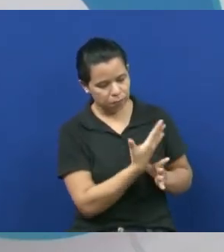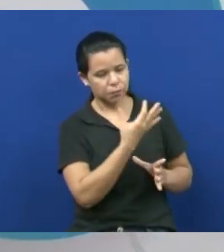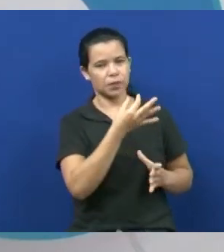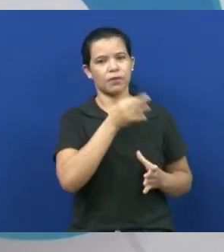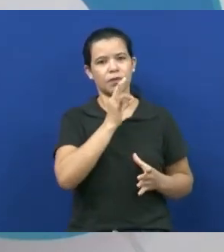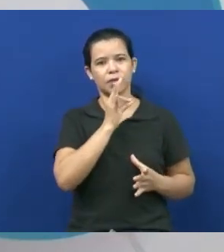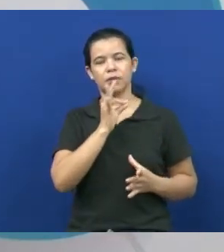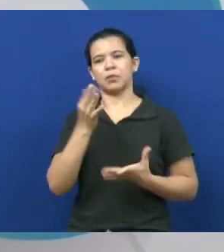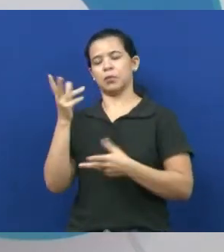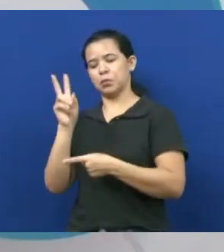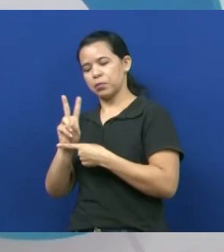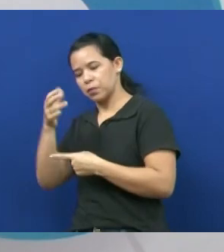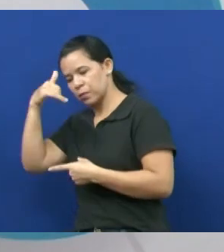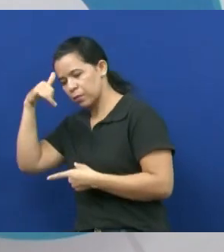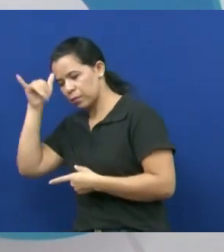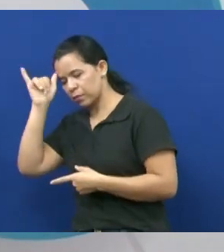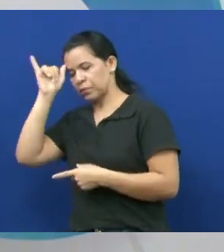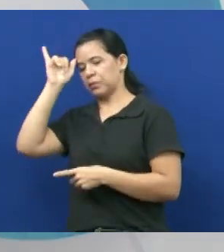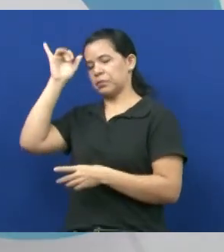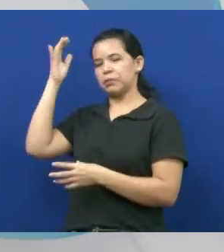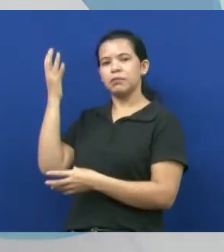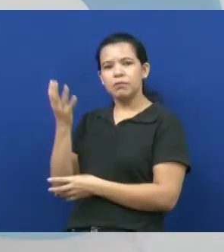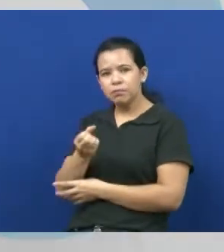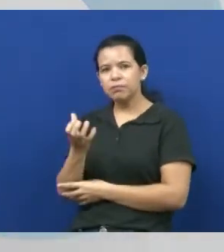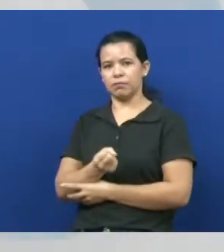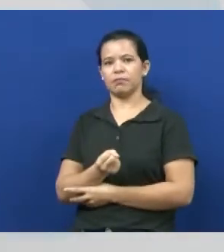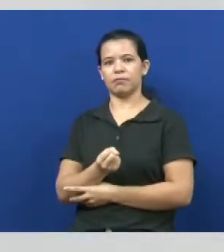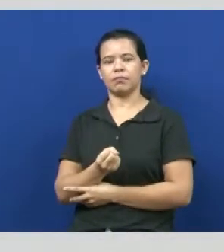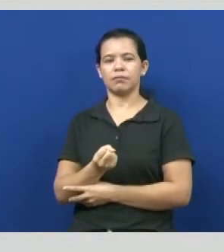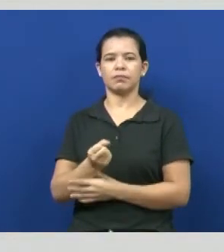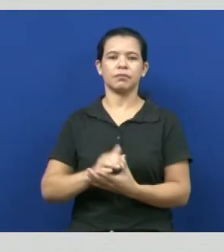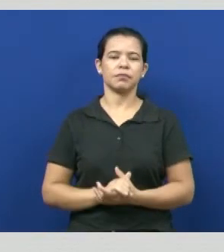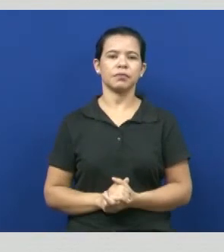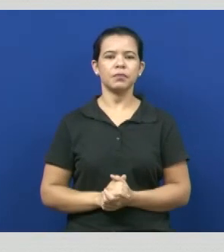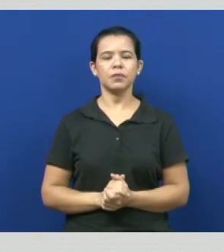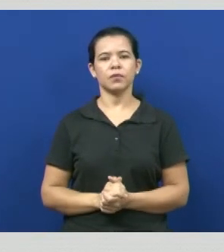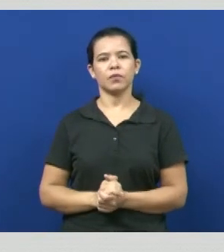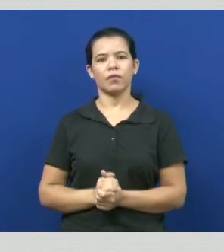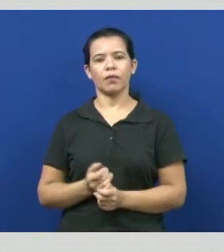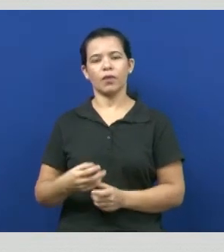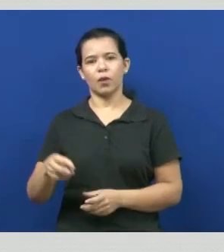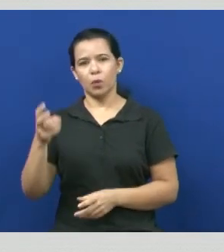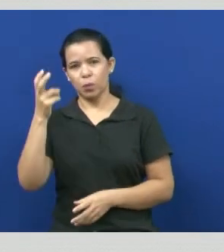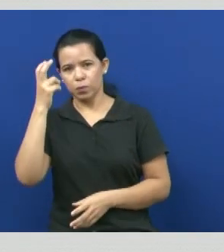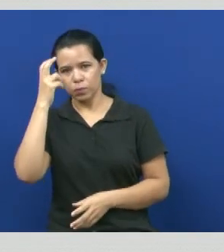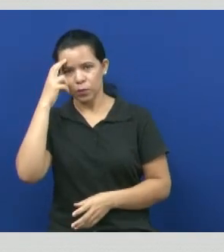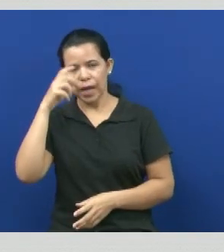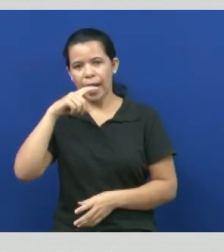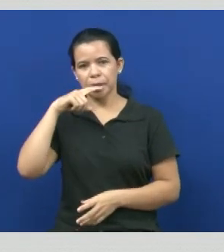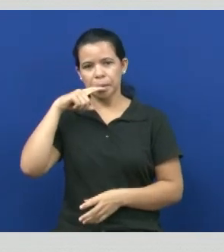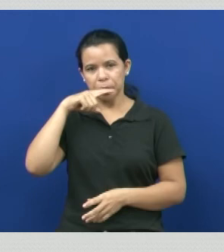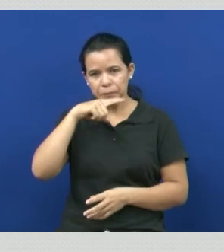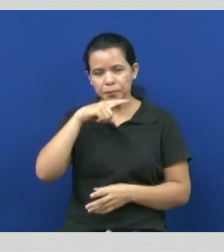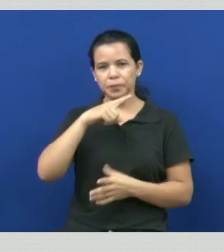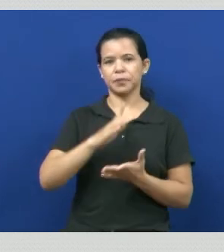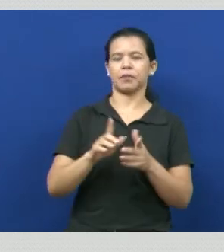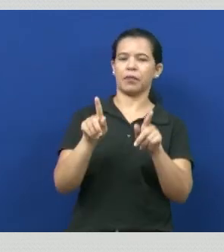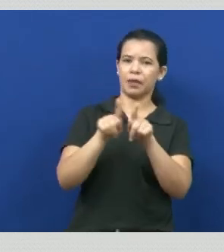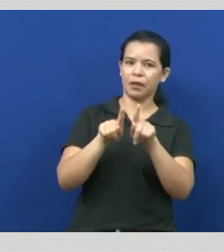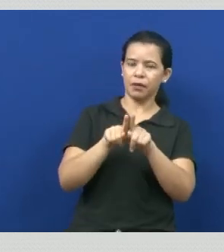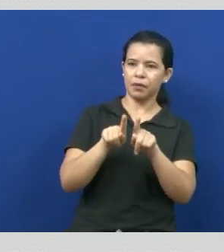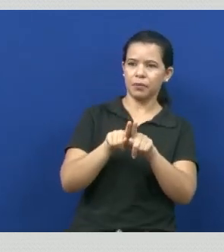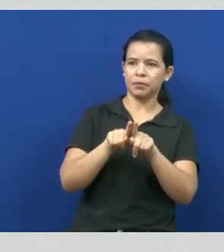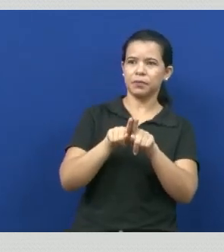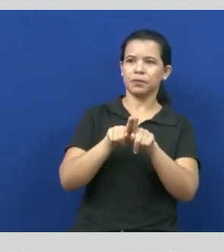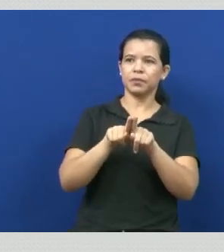com leite. Então, vamos continuar aqui no nosso slide. A cultura canavieira no Nordeste estava em